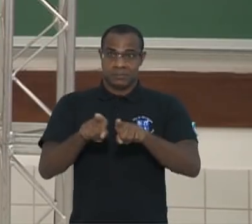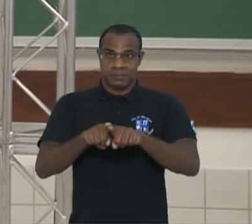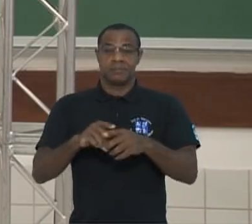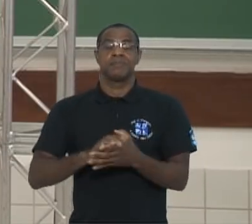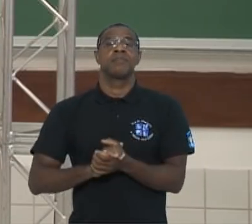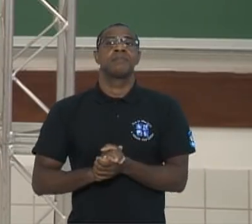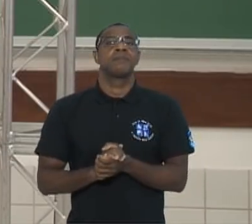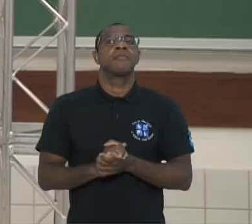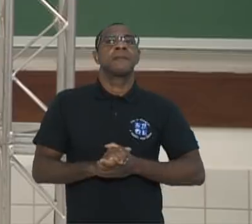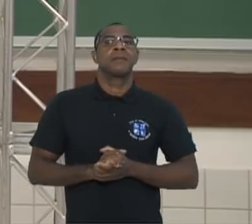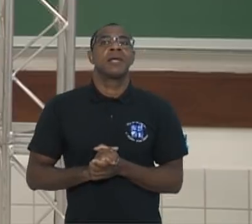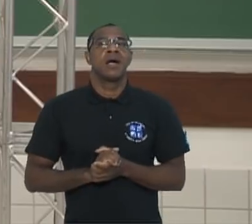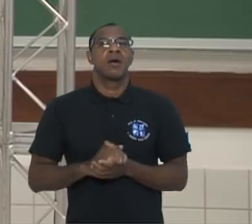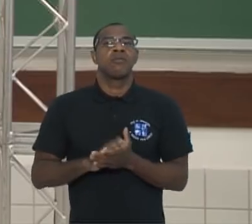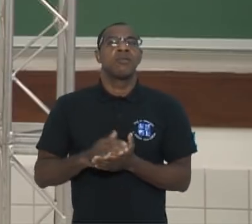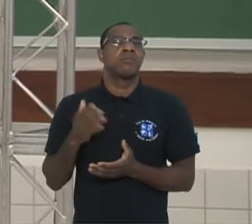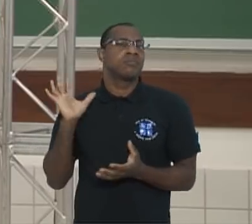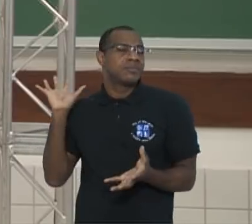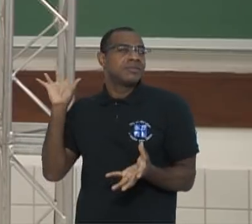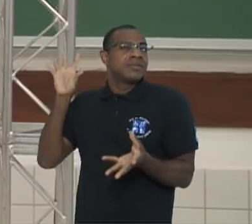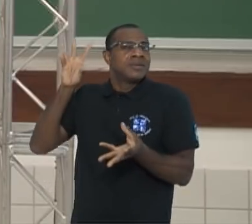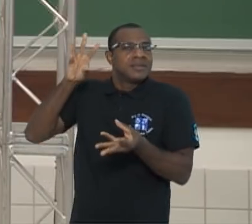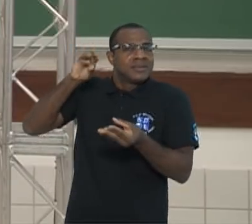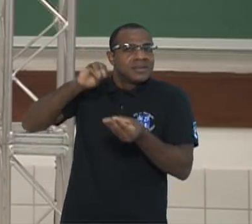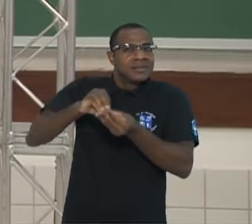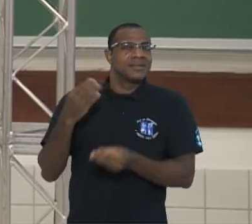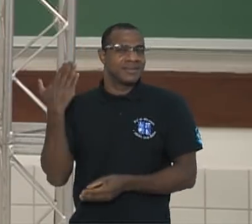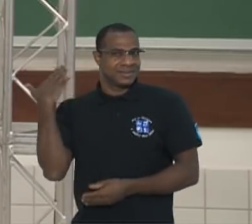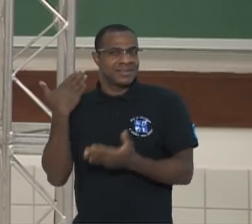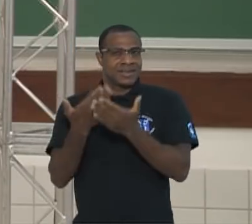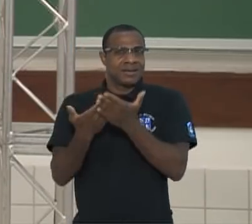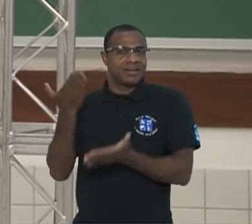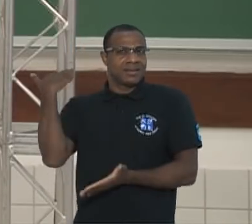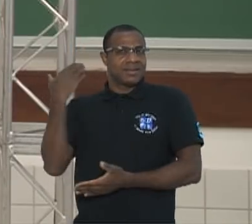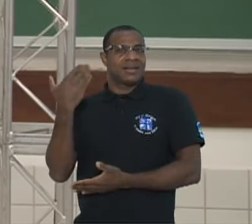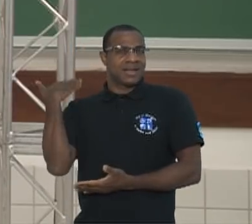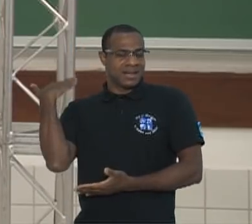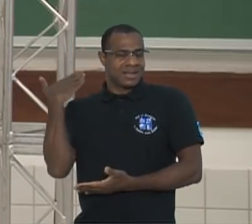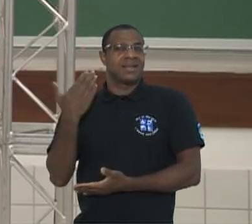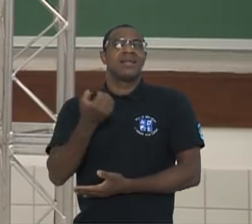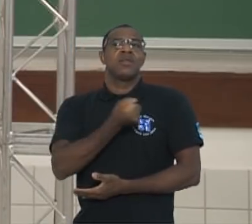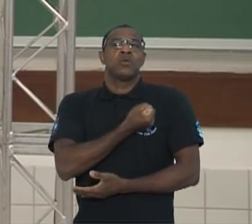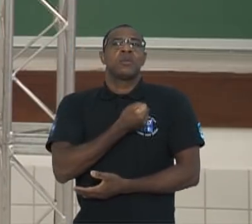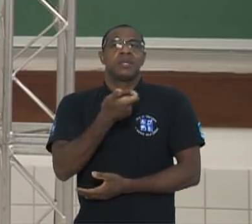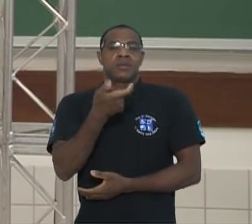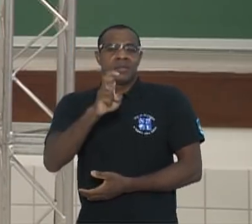rever o que foi visto lá na aula anterior, a de 53. Vamos lá? Uma revisão bem rapidinha?